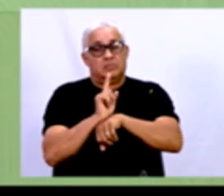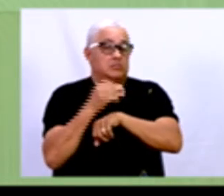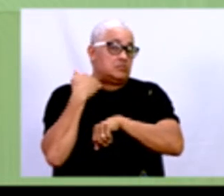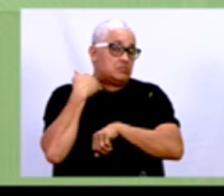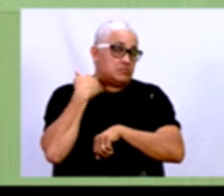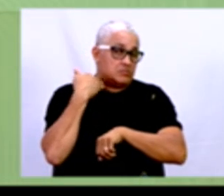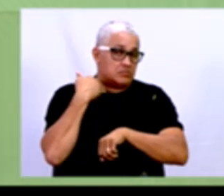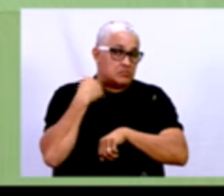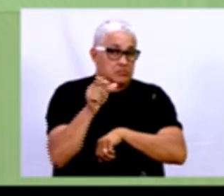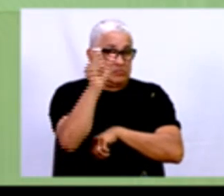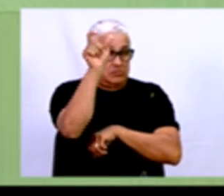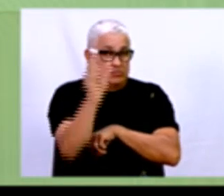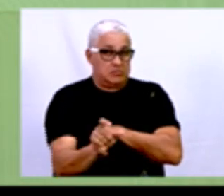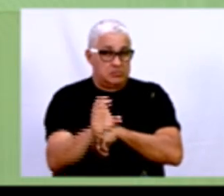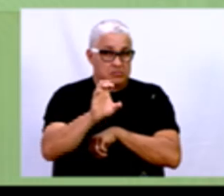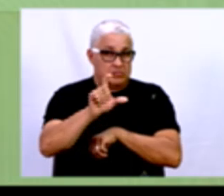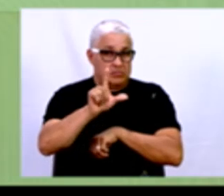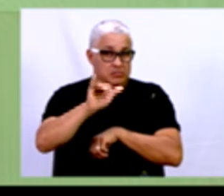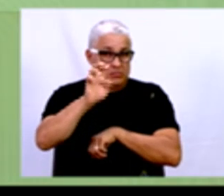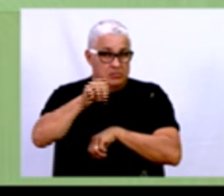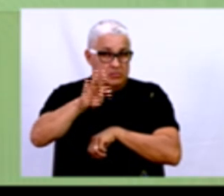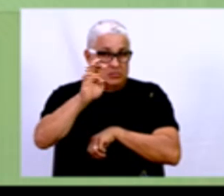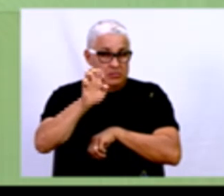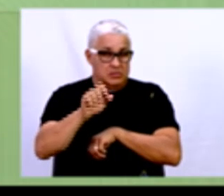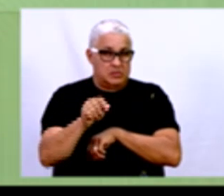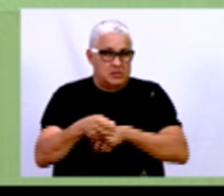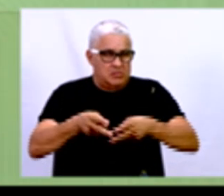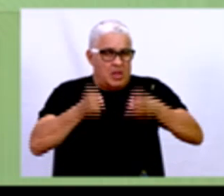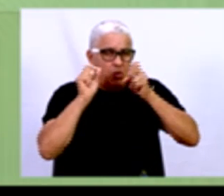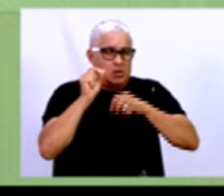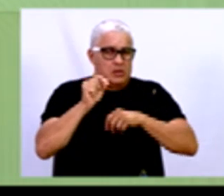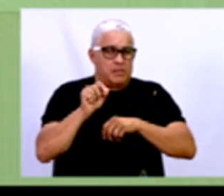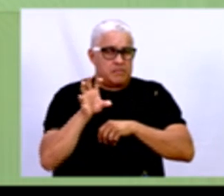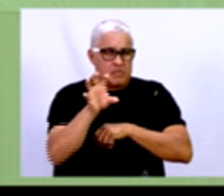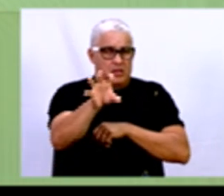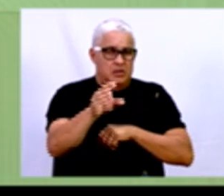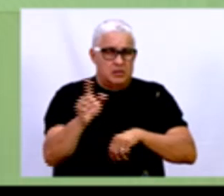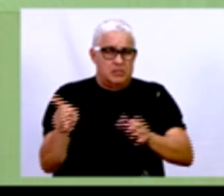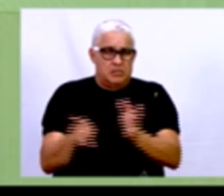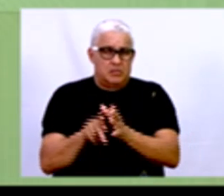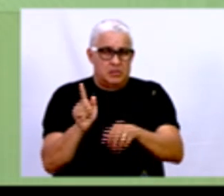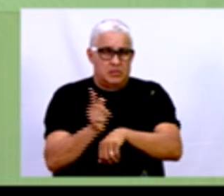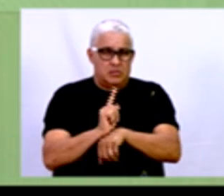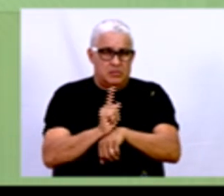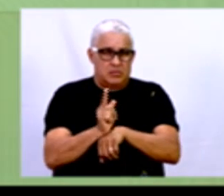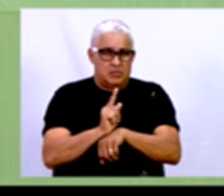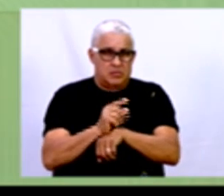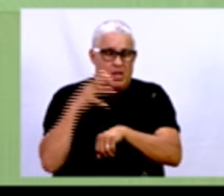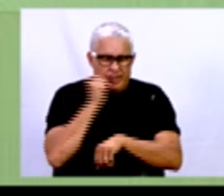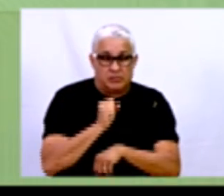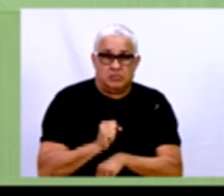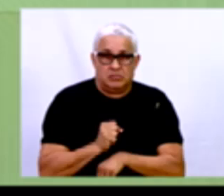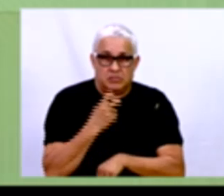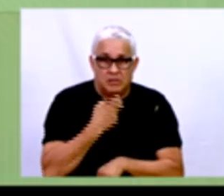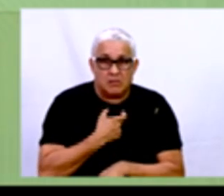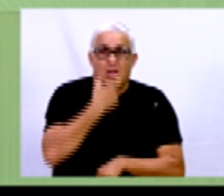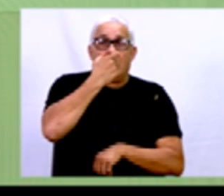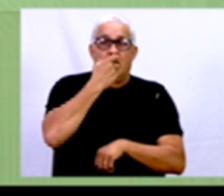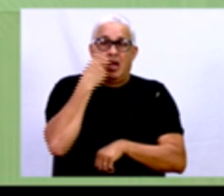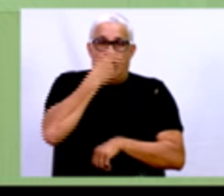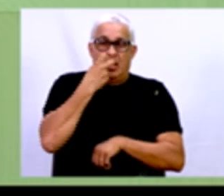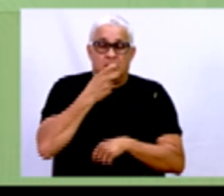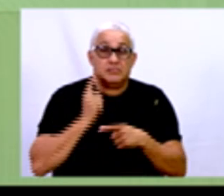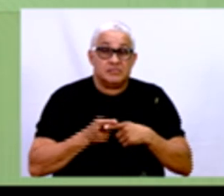banco e o cliente, observa-se que a maneira de falar do gerente foi alterada de repente. Por quê?